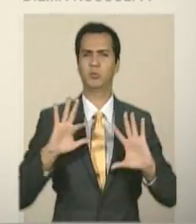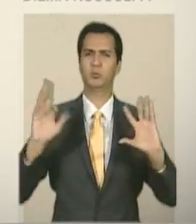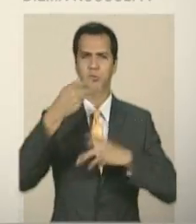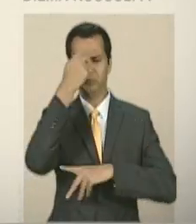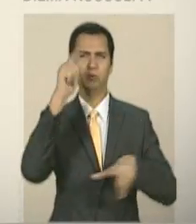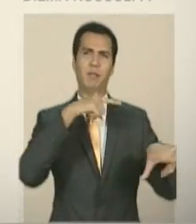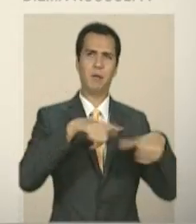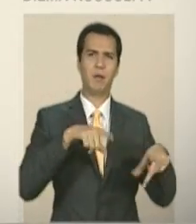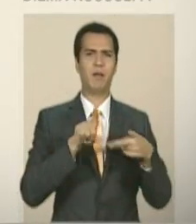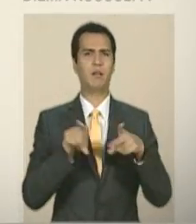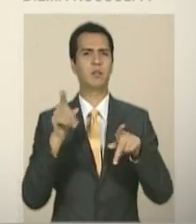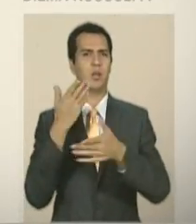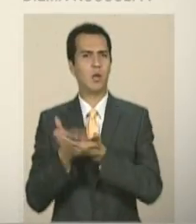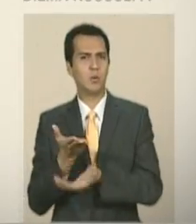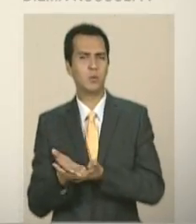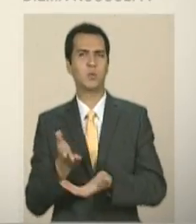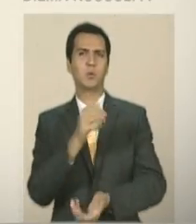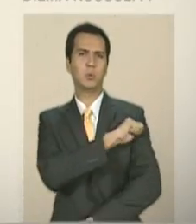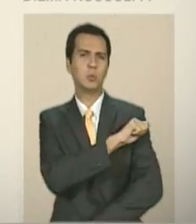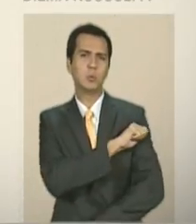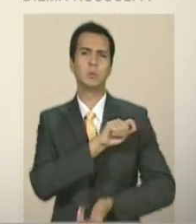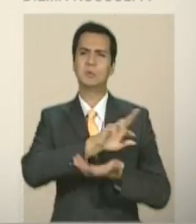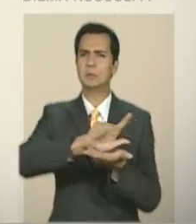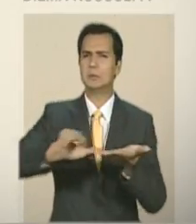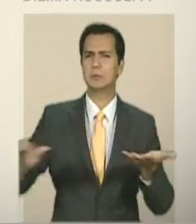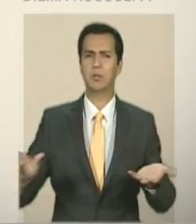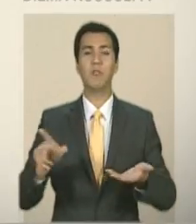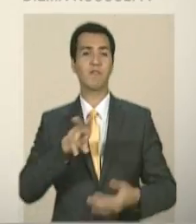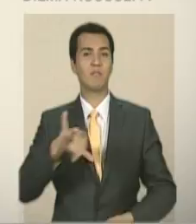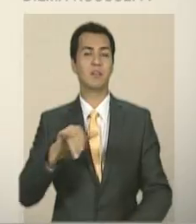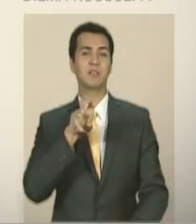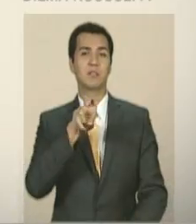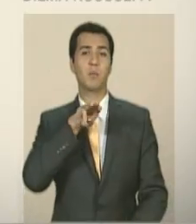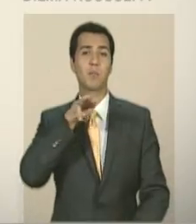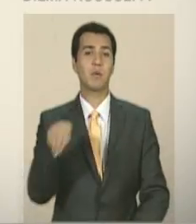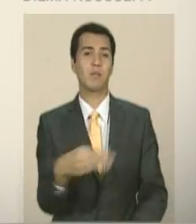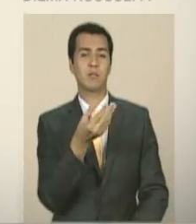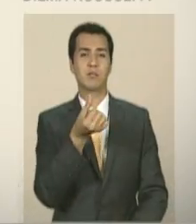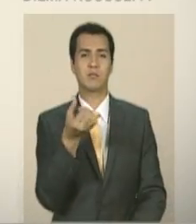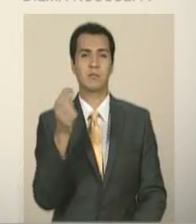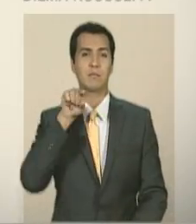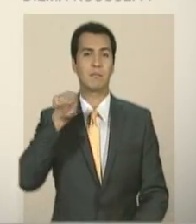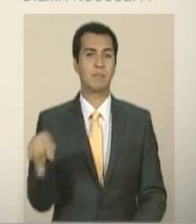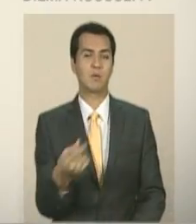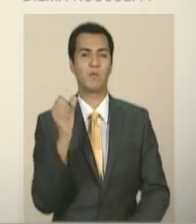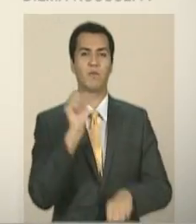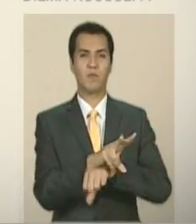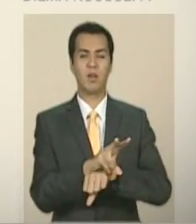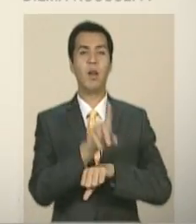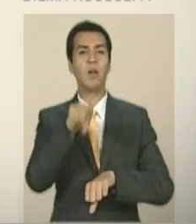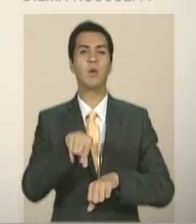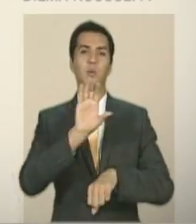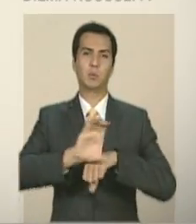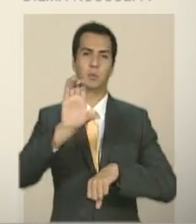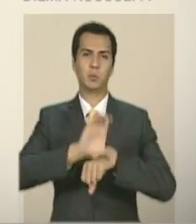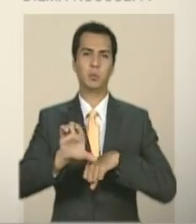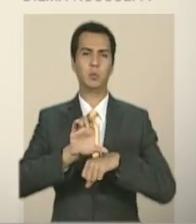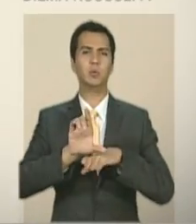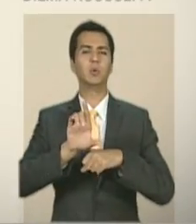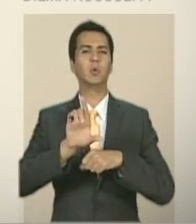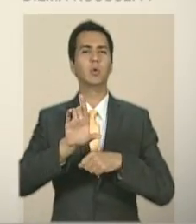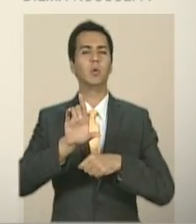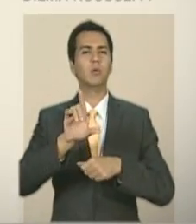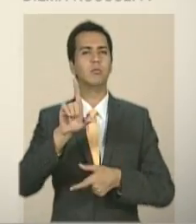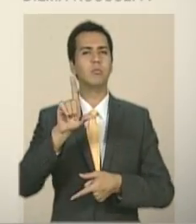nossos trabalhadores vão ser 5600000 vagas para cursos de curta duração destinados a qual